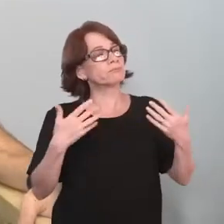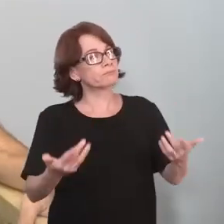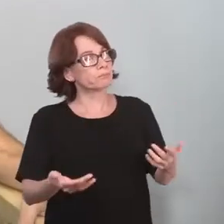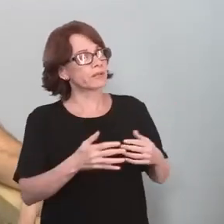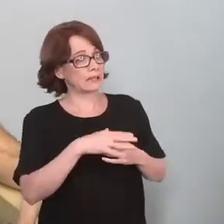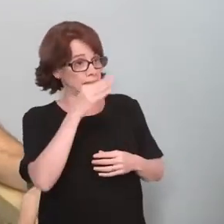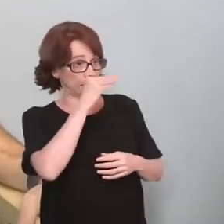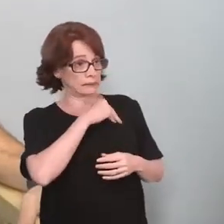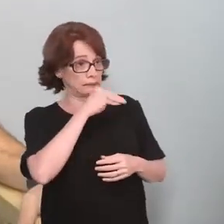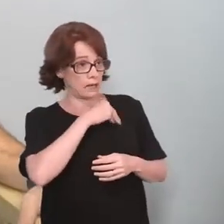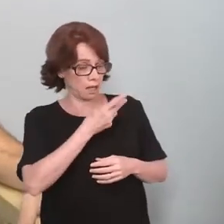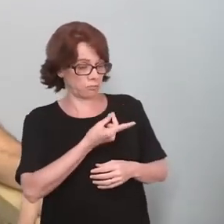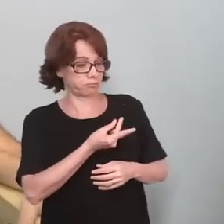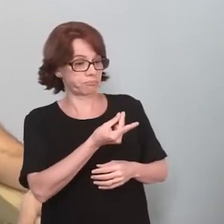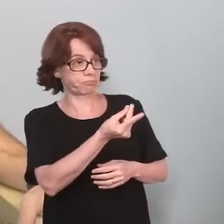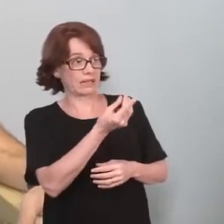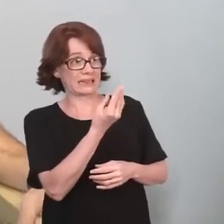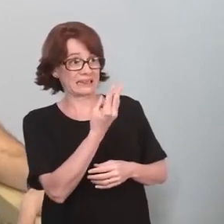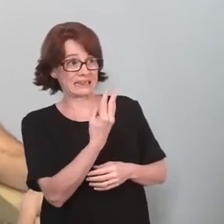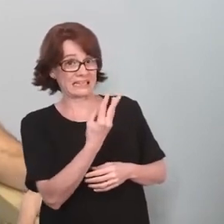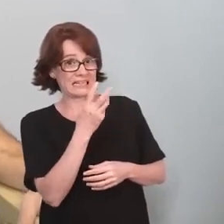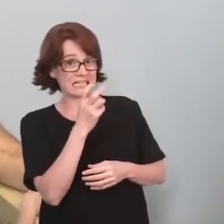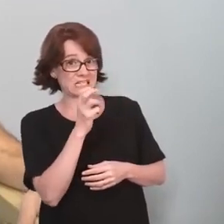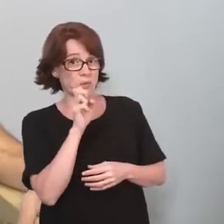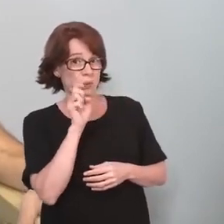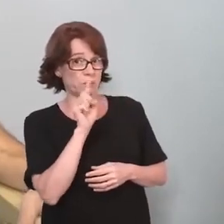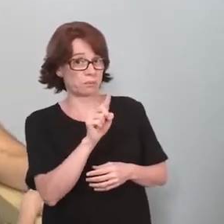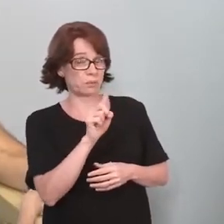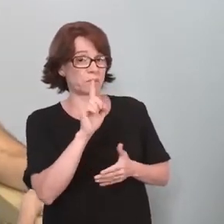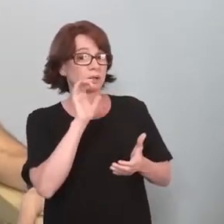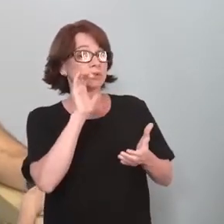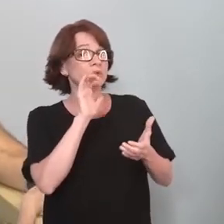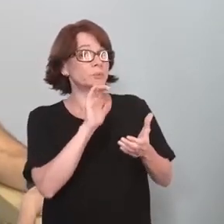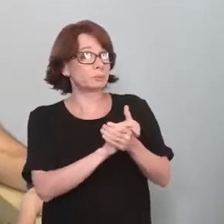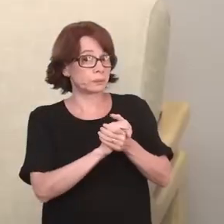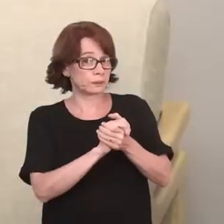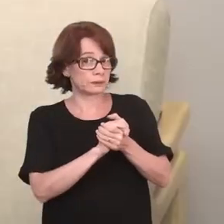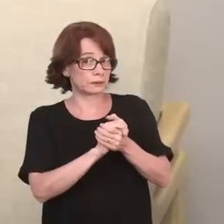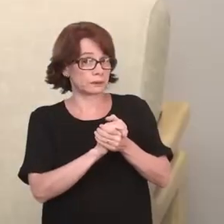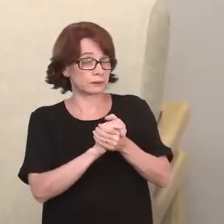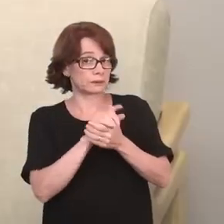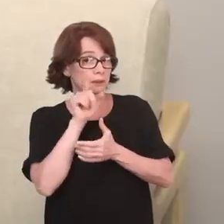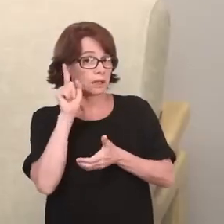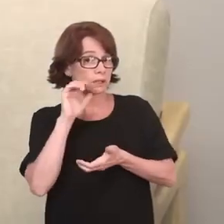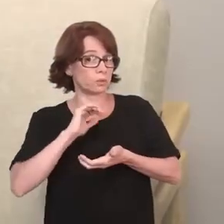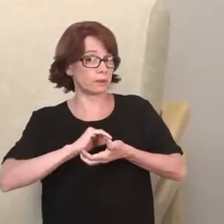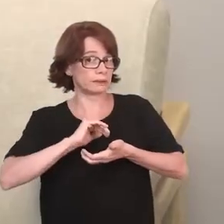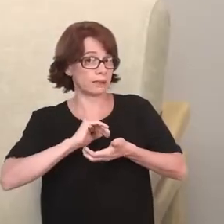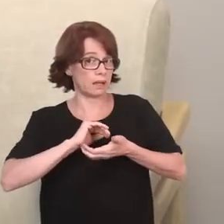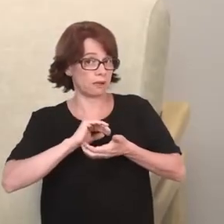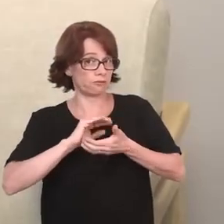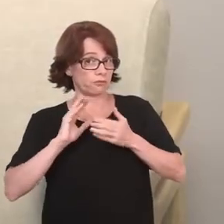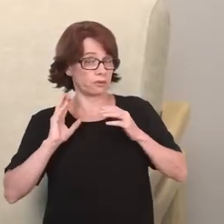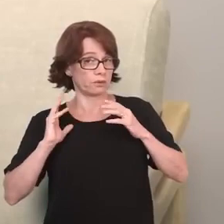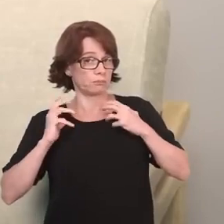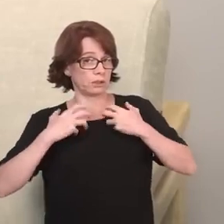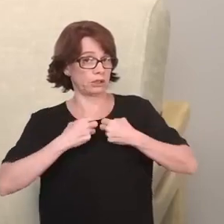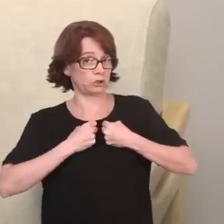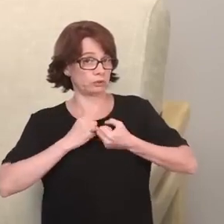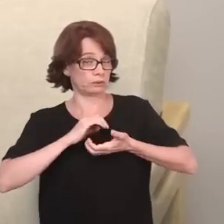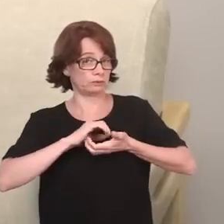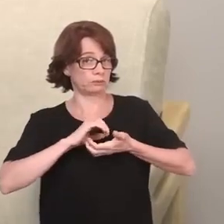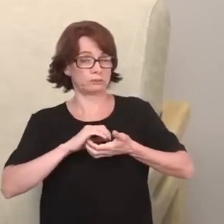Cargos vitalícios e salários de 35 mil para as esposas dos ministros do Lula. Gente, é muito absurdo isso, né? Muito absurdo.